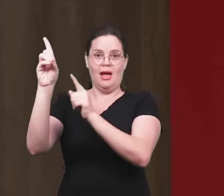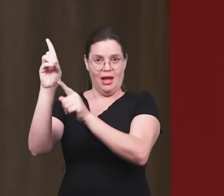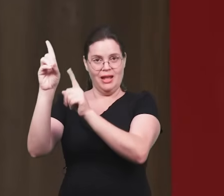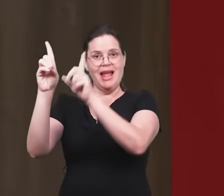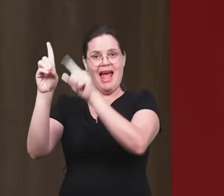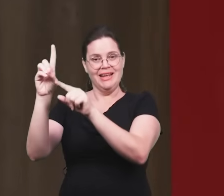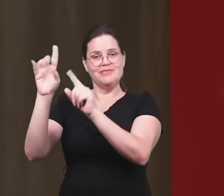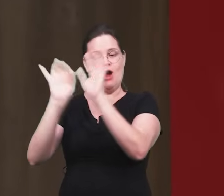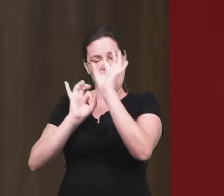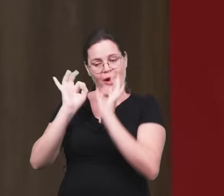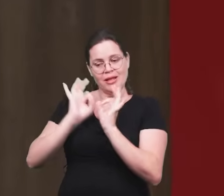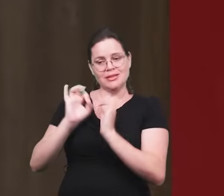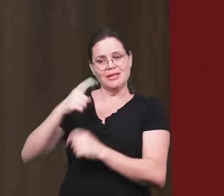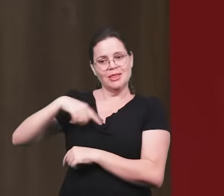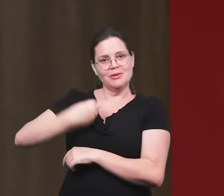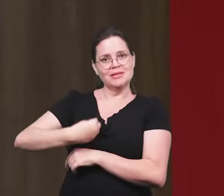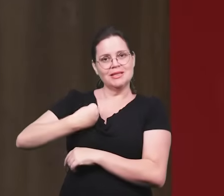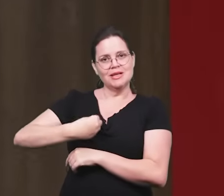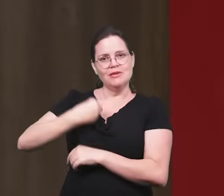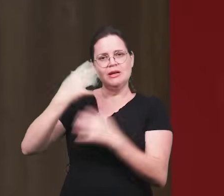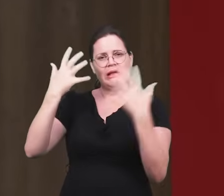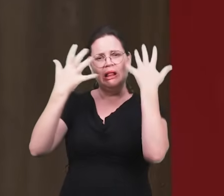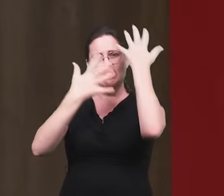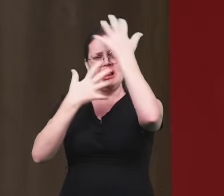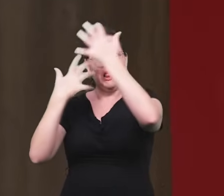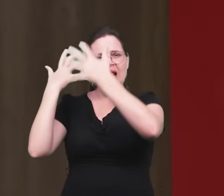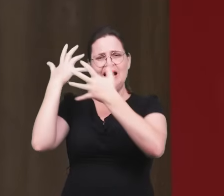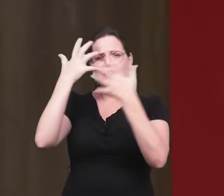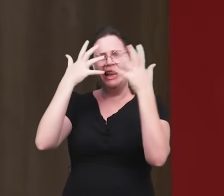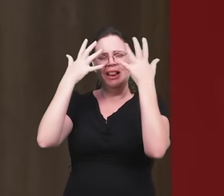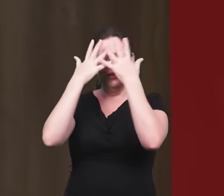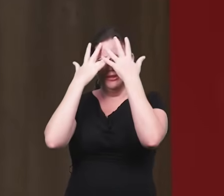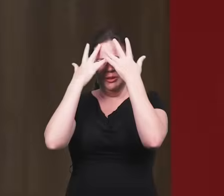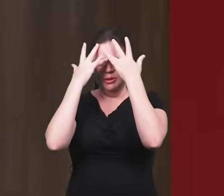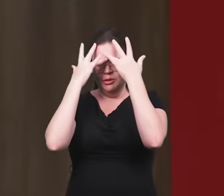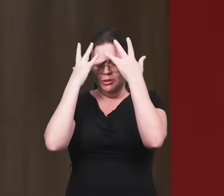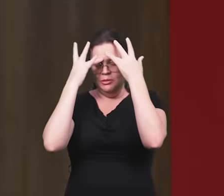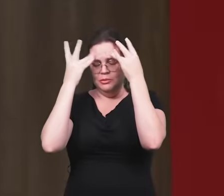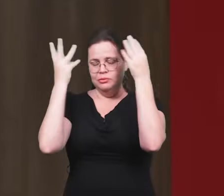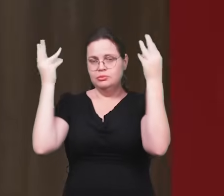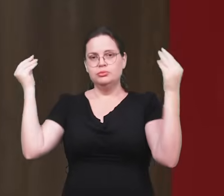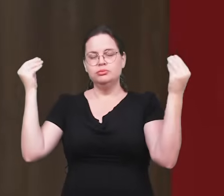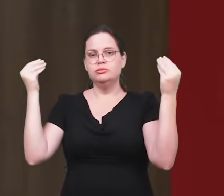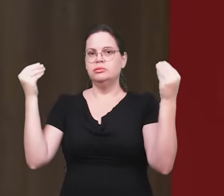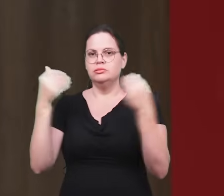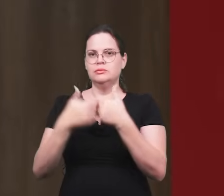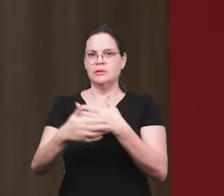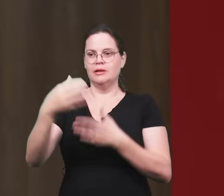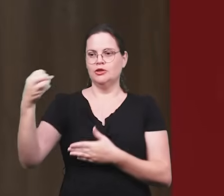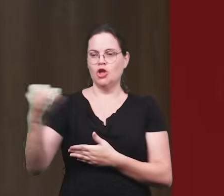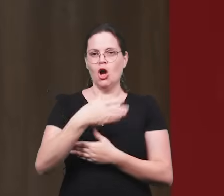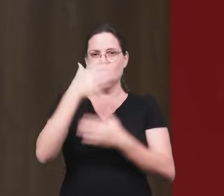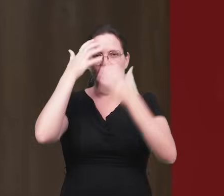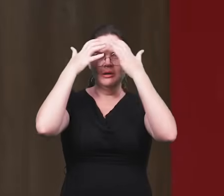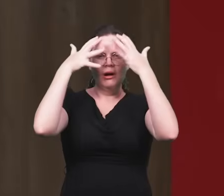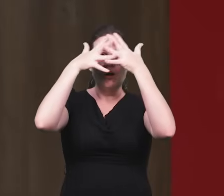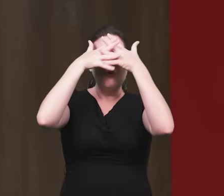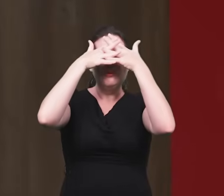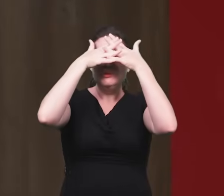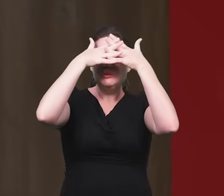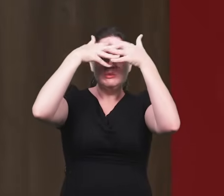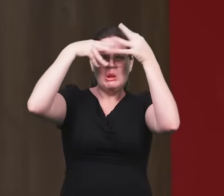Jesus é a roca de Deus, é aquele que desembaralha, né? Desembola. Ele faz tudo novo, ele alinha os pensamentos, ele organiza